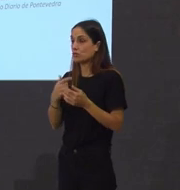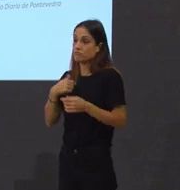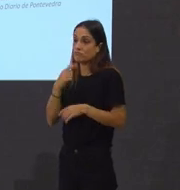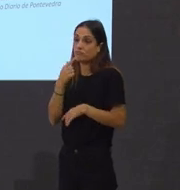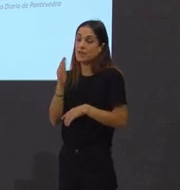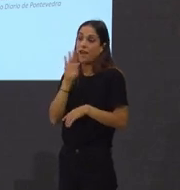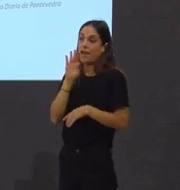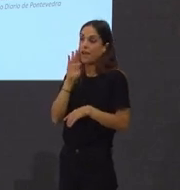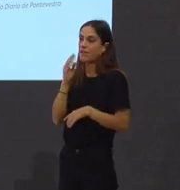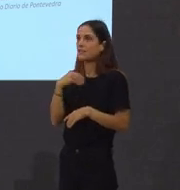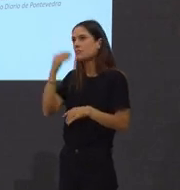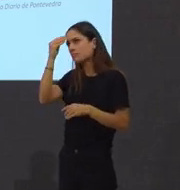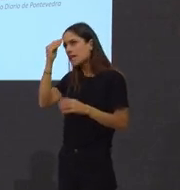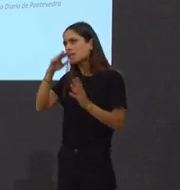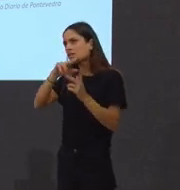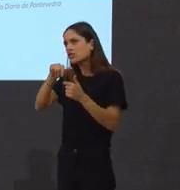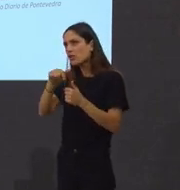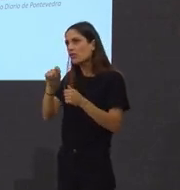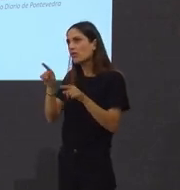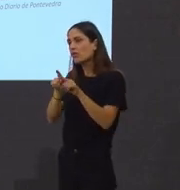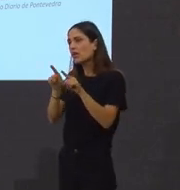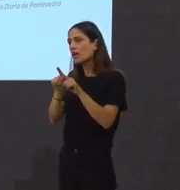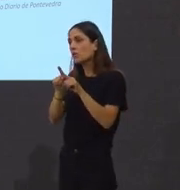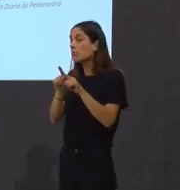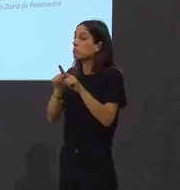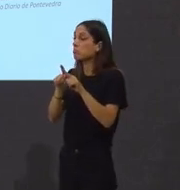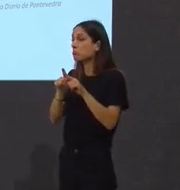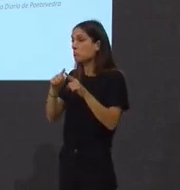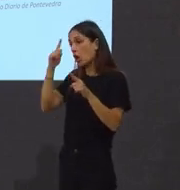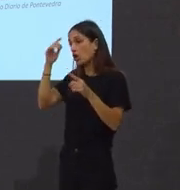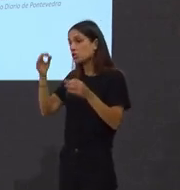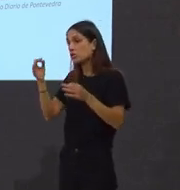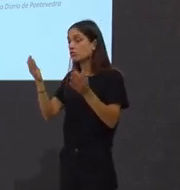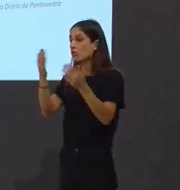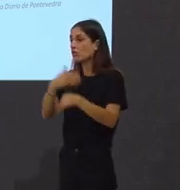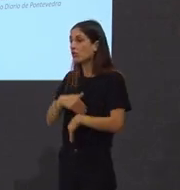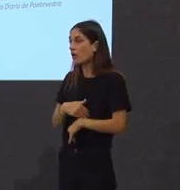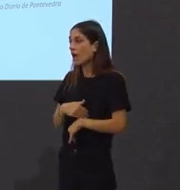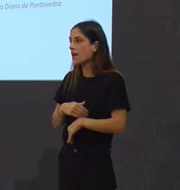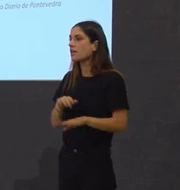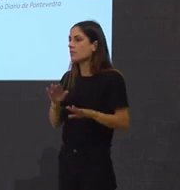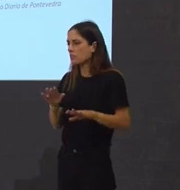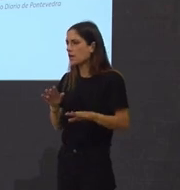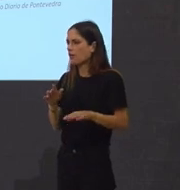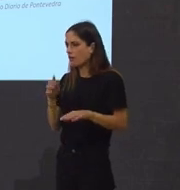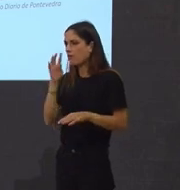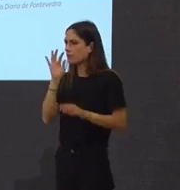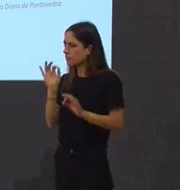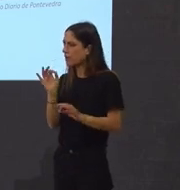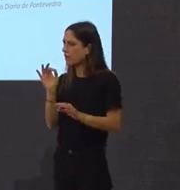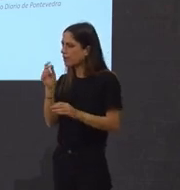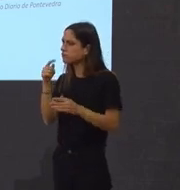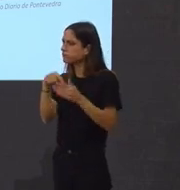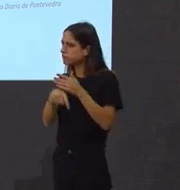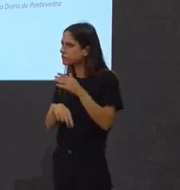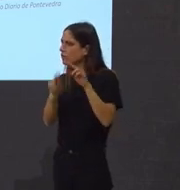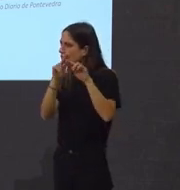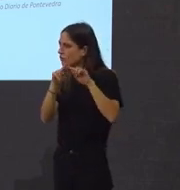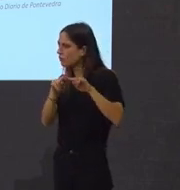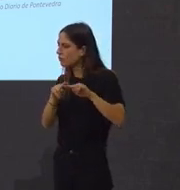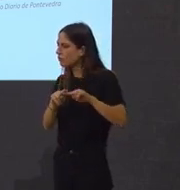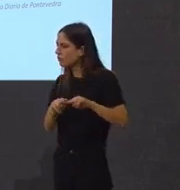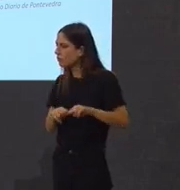pensas non o Nodo como algo anedótico, algo que non ten moito sentido, e a verdade que detrás diso hai unha carga